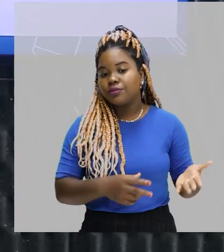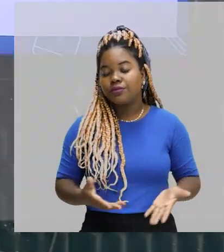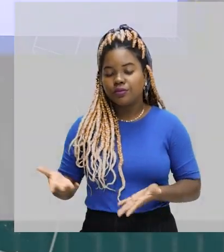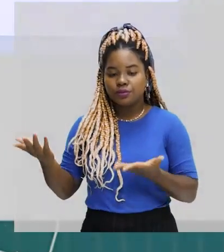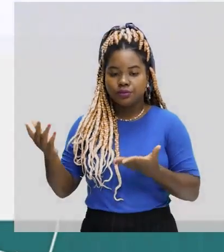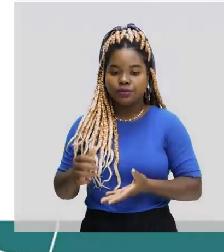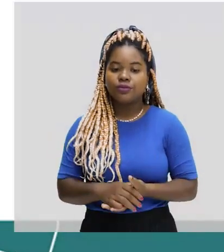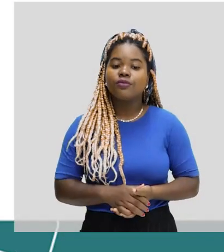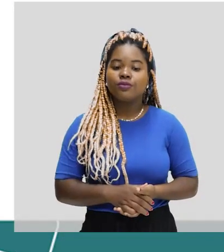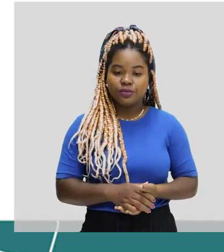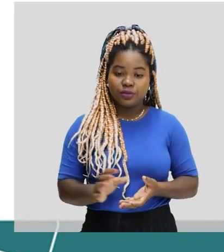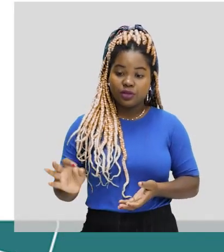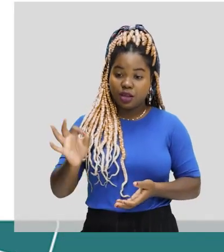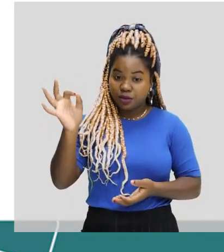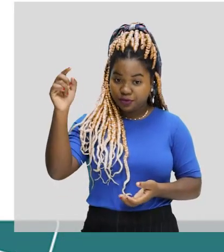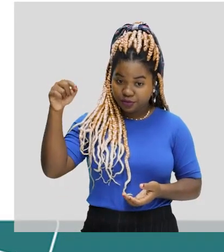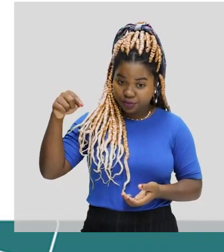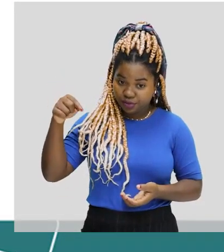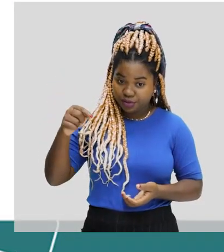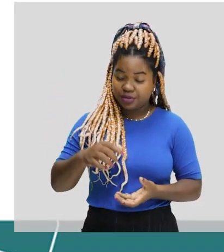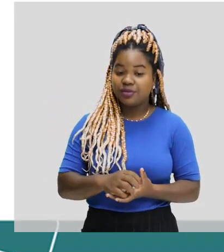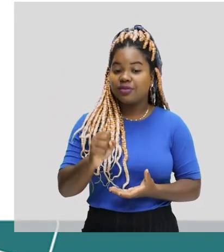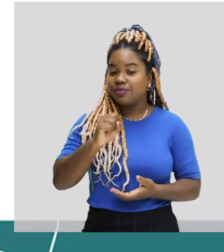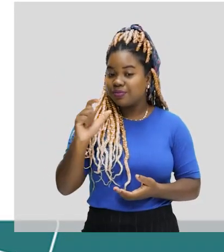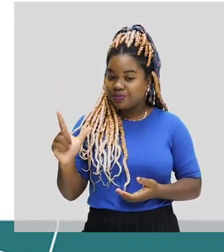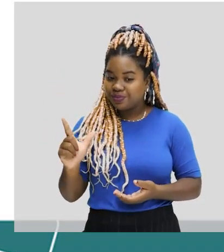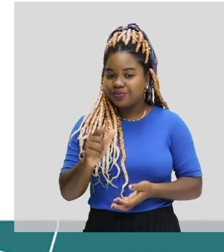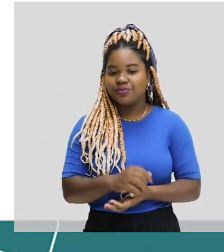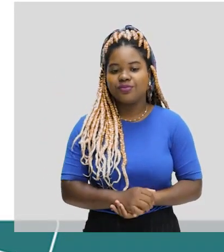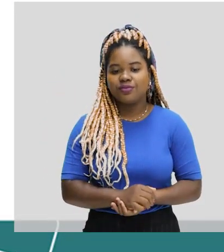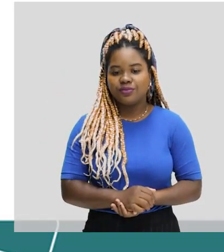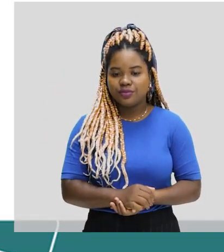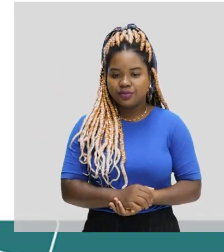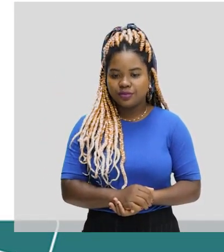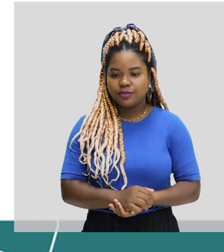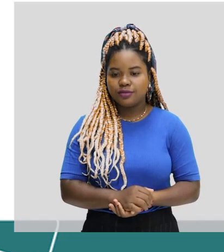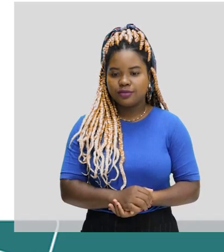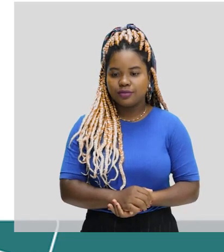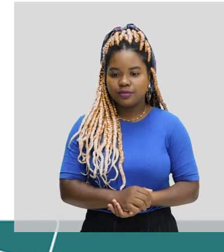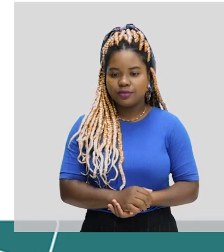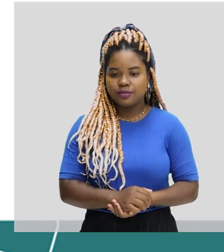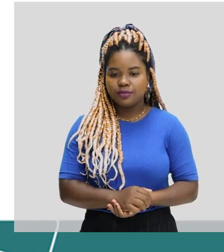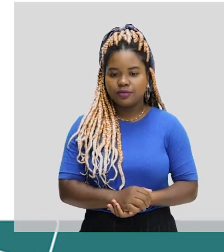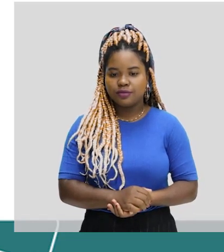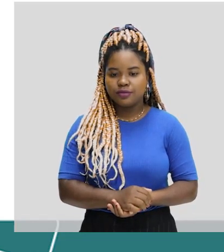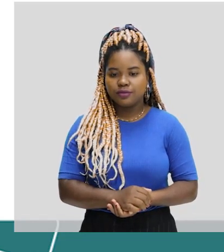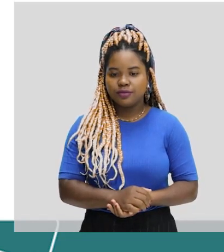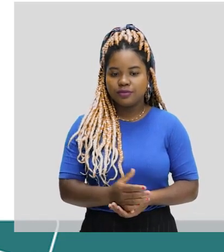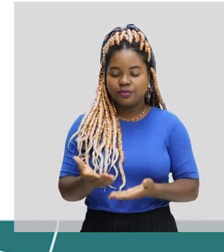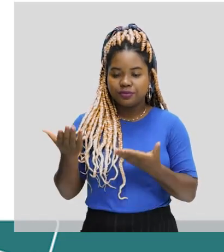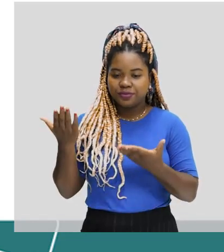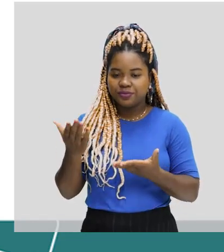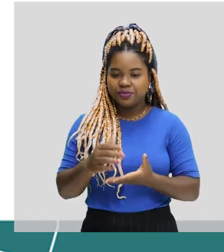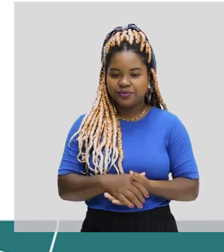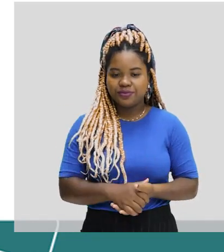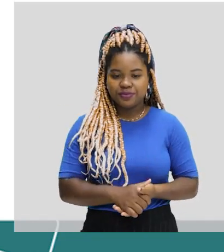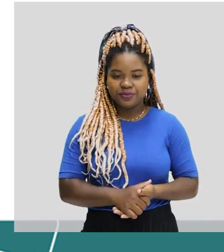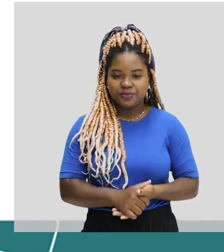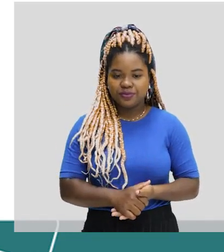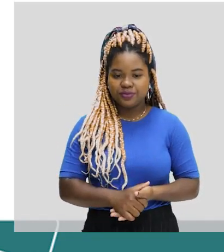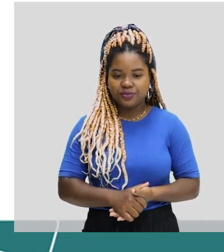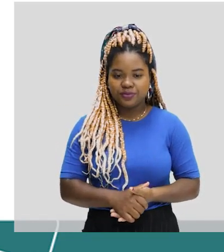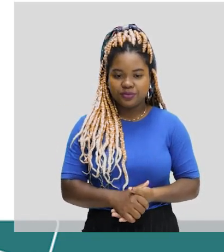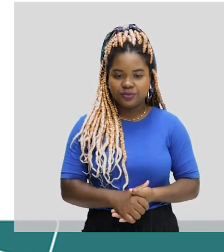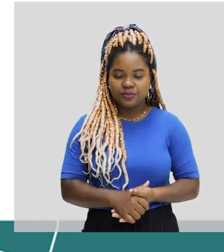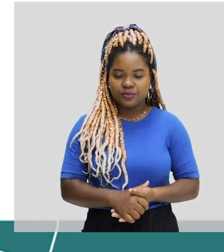Nona questão é aqui da nossa Universidade de São Luís, né, do Maranhão, UFMA, Universidade Federal do Maranhão. Aliás, do Maranhão, né, não só